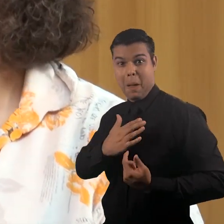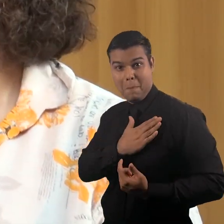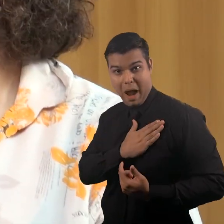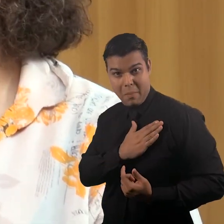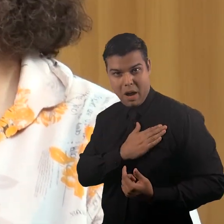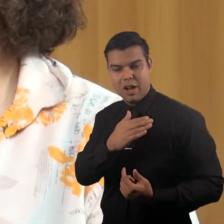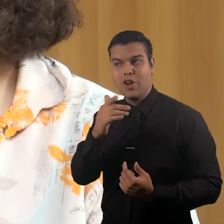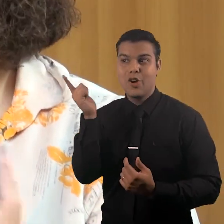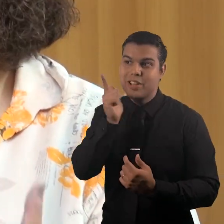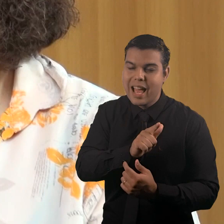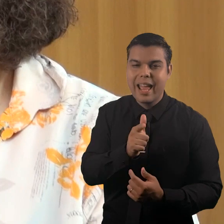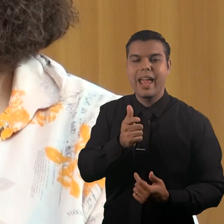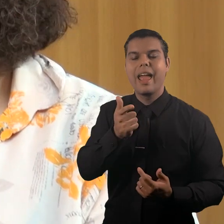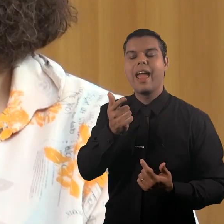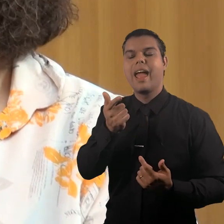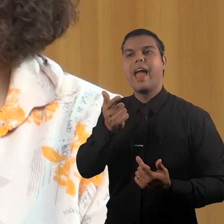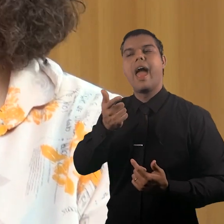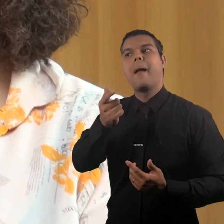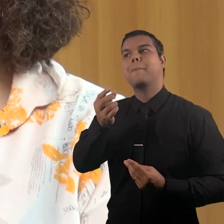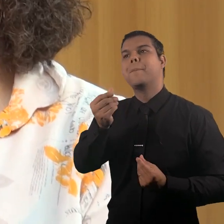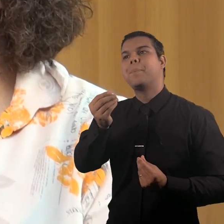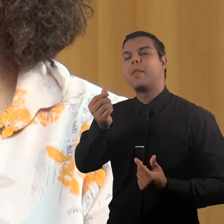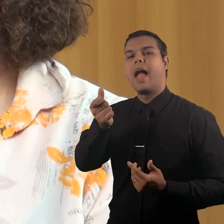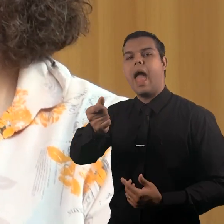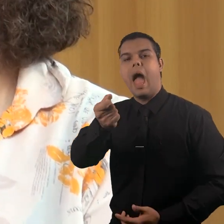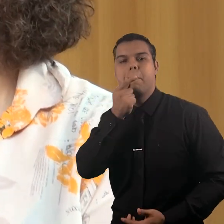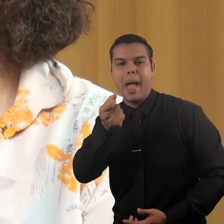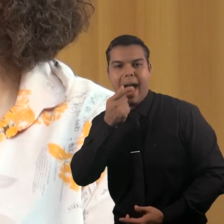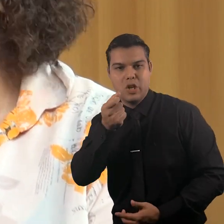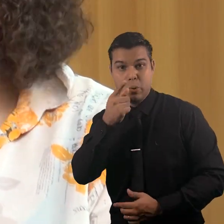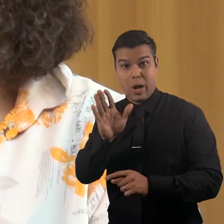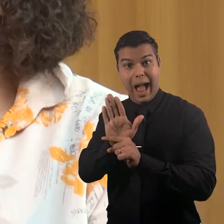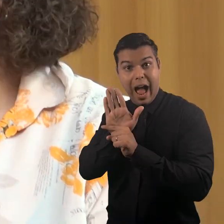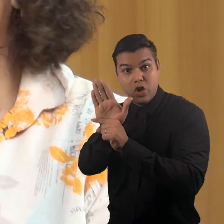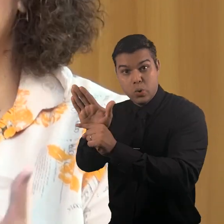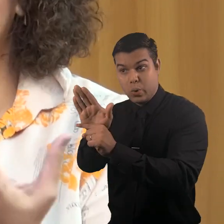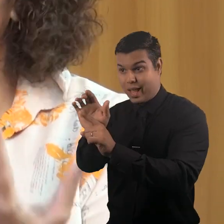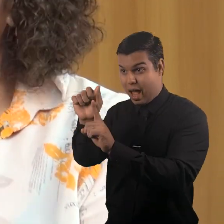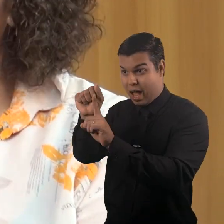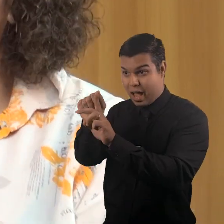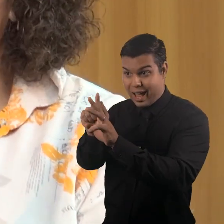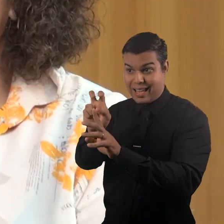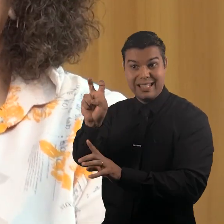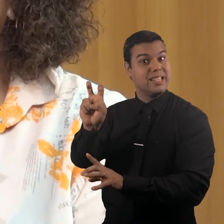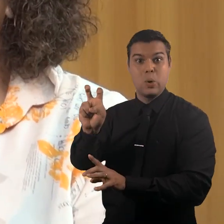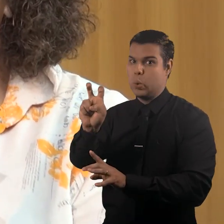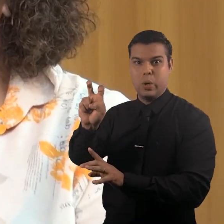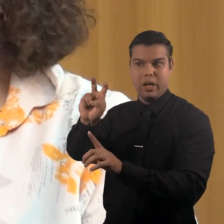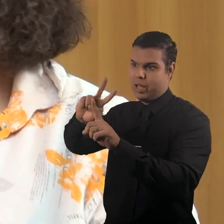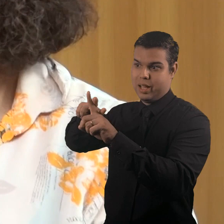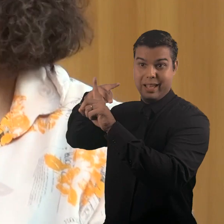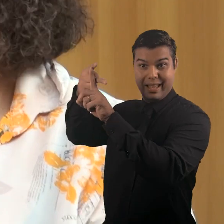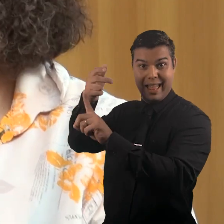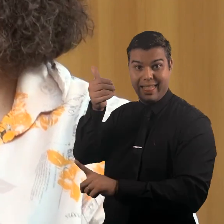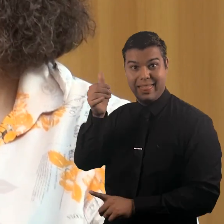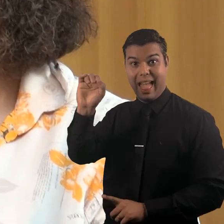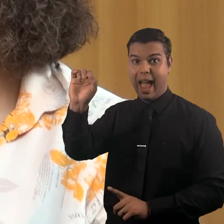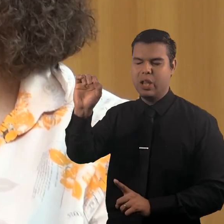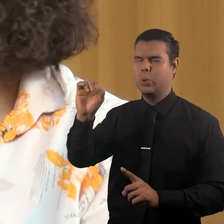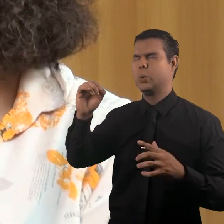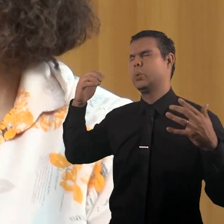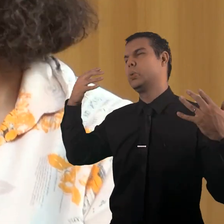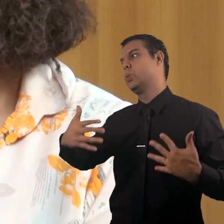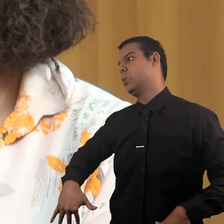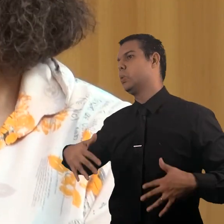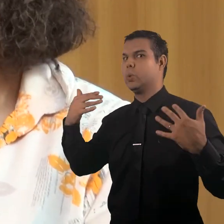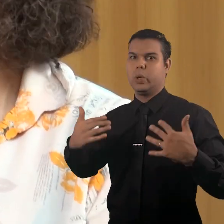mama, quando você tem a possibilidade de ter um remédio que vai sair de uma sobrevida de 5 para 10,